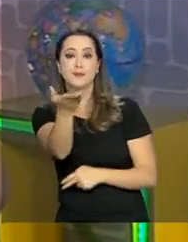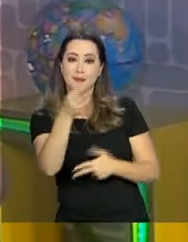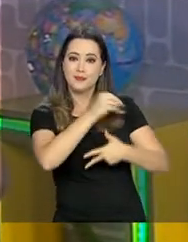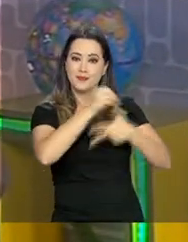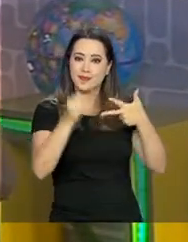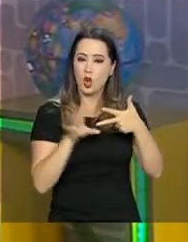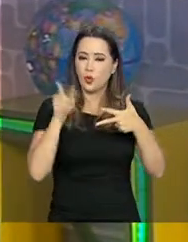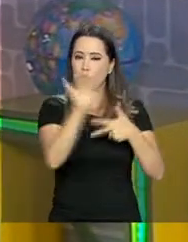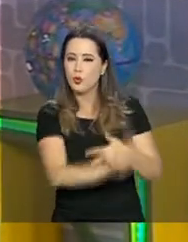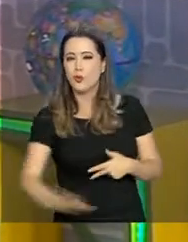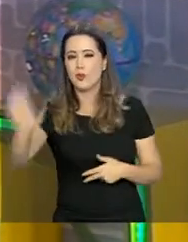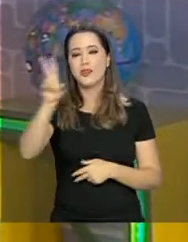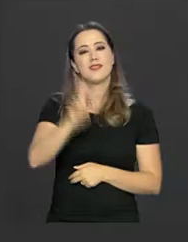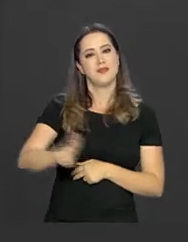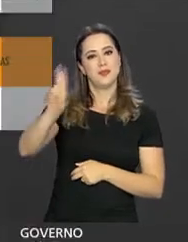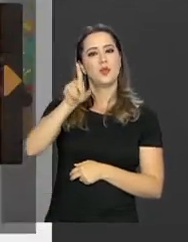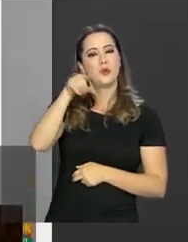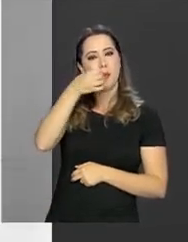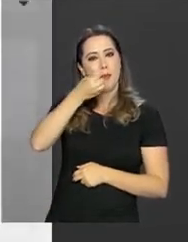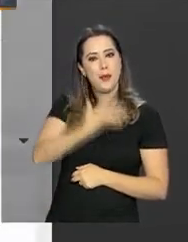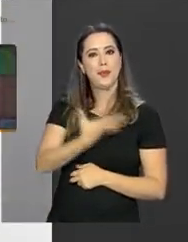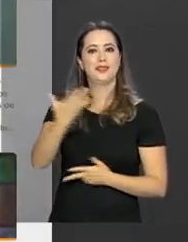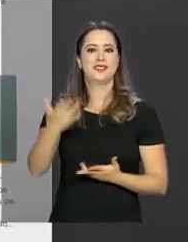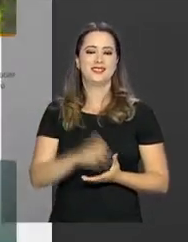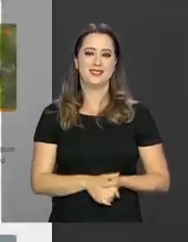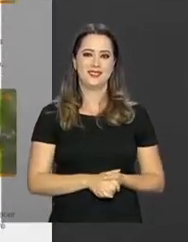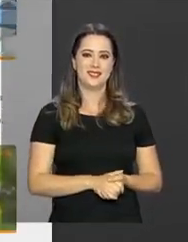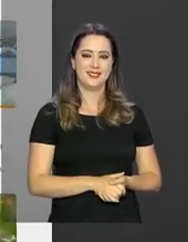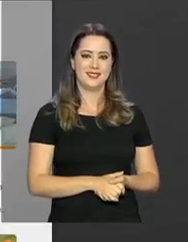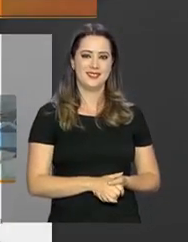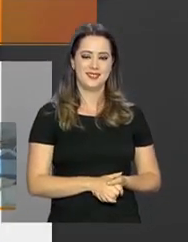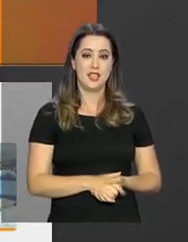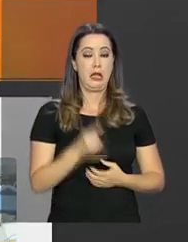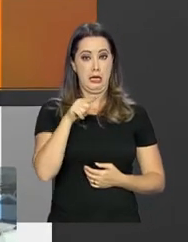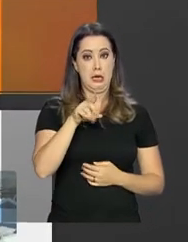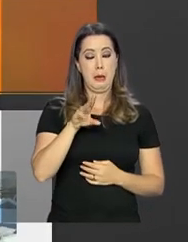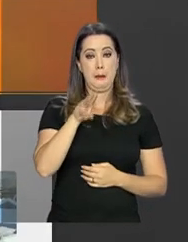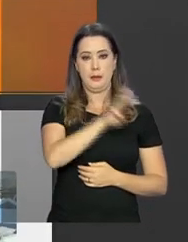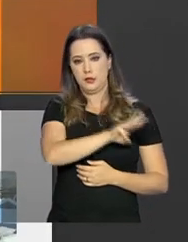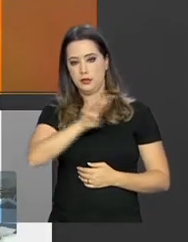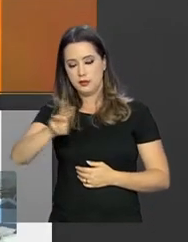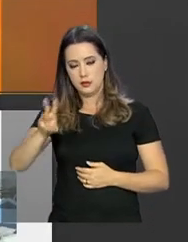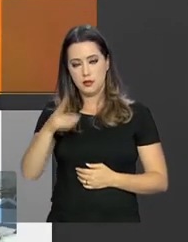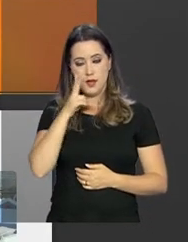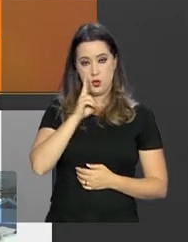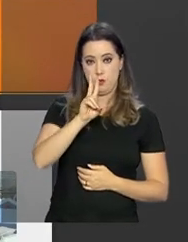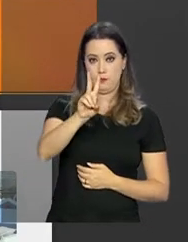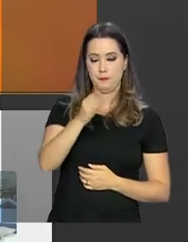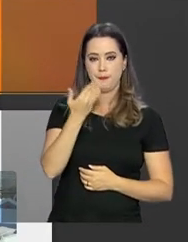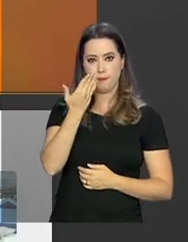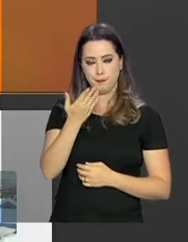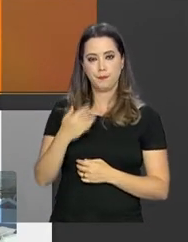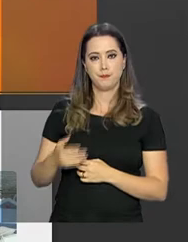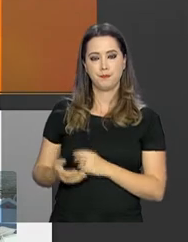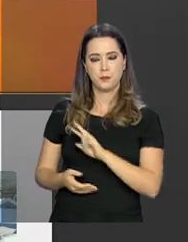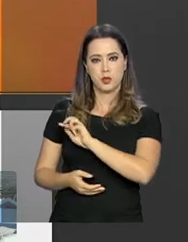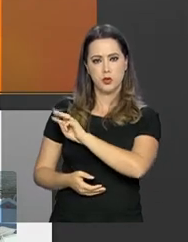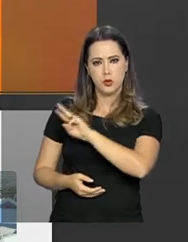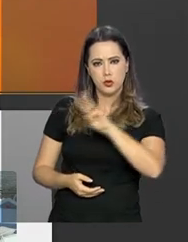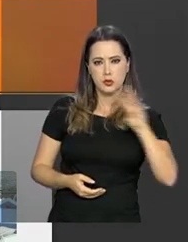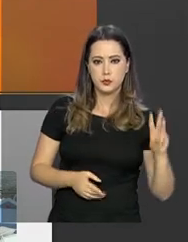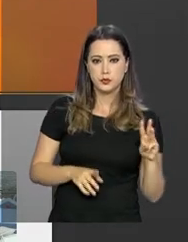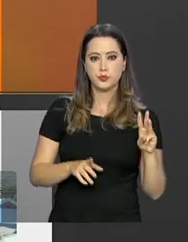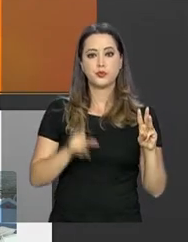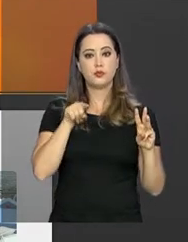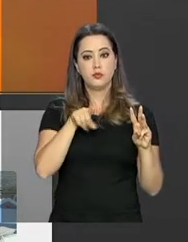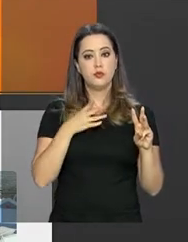todo o Brasil usando e tá um sucesso. Pela internet, em tvescola.org.br, basta procurar o programa